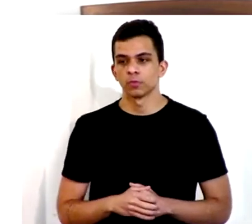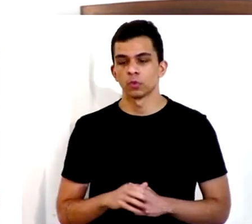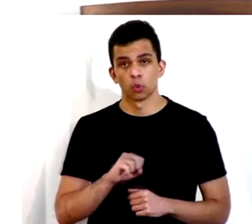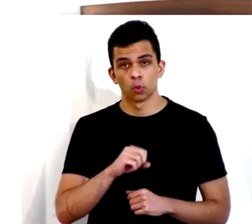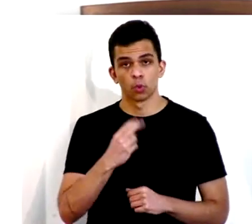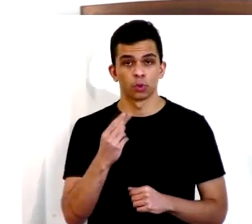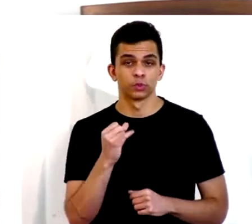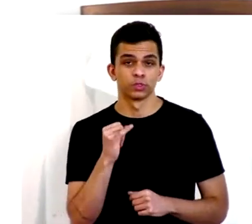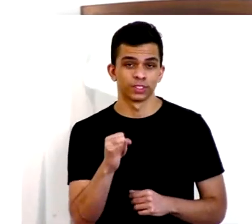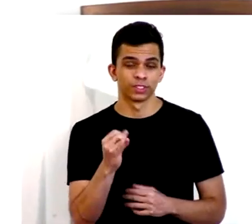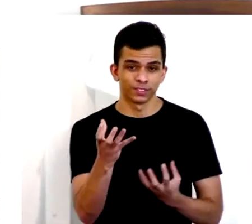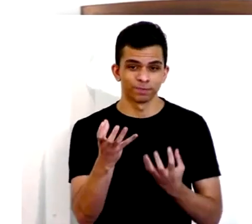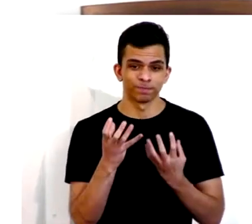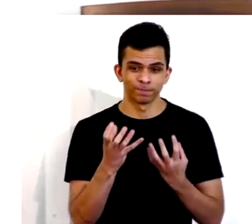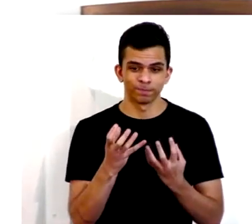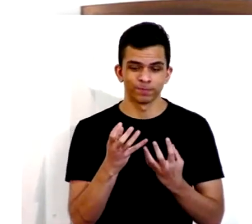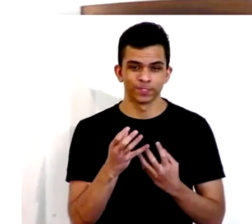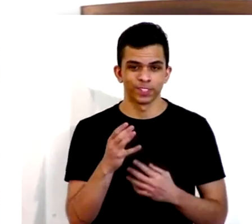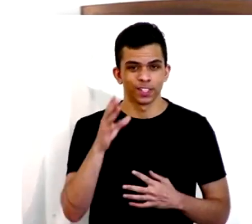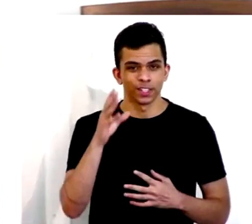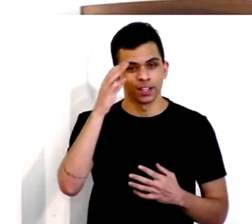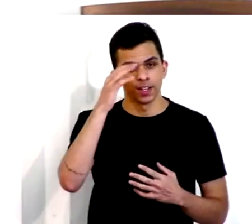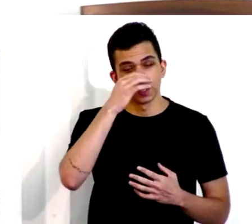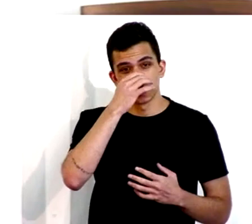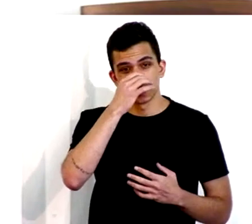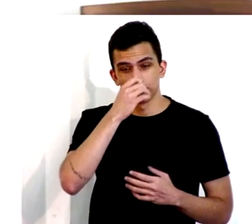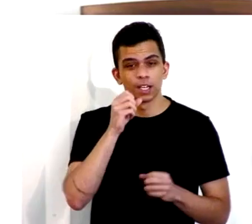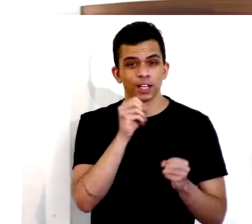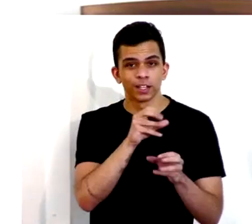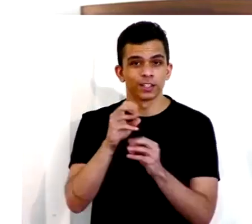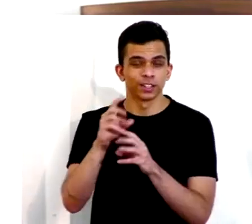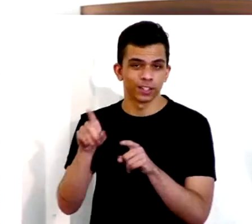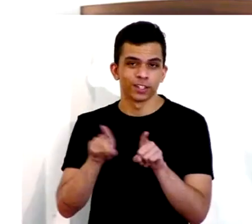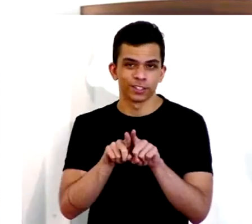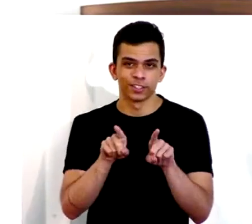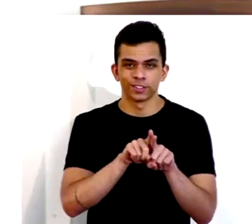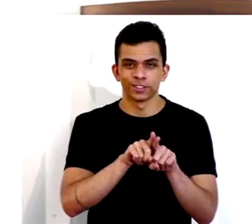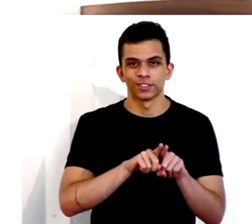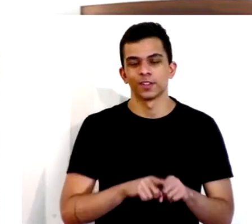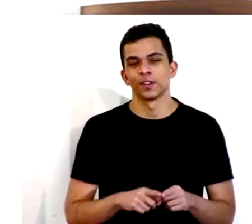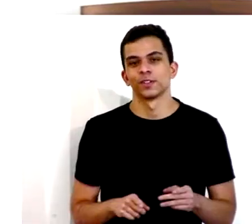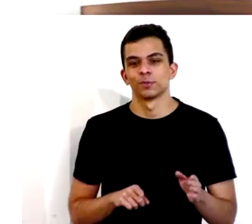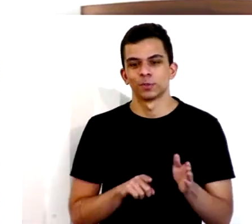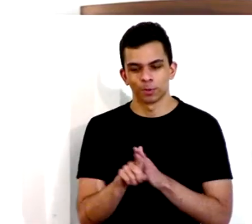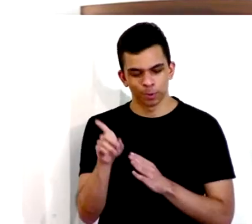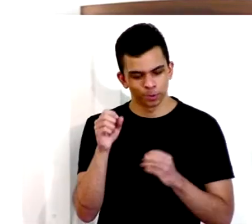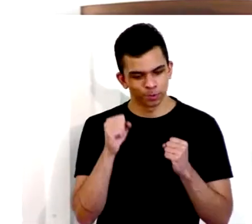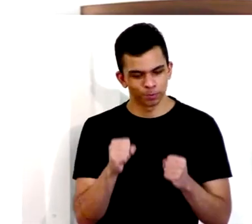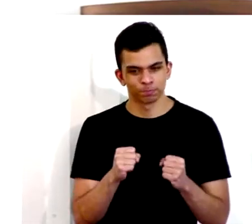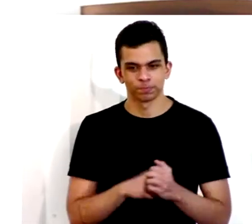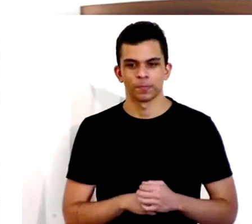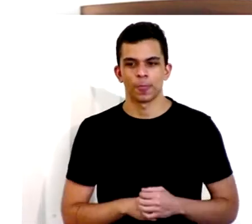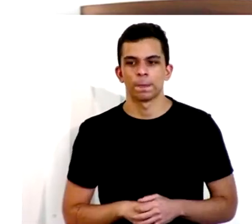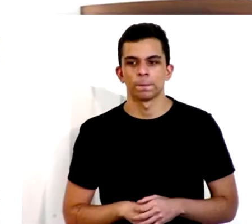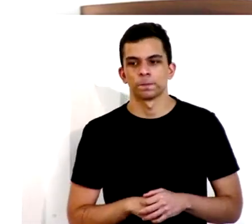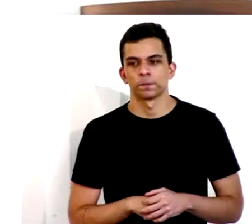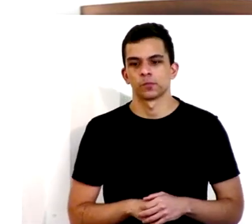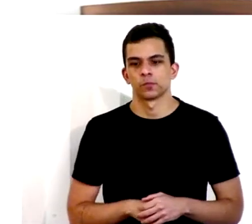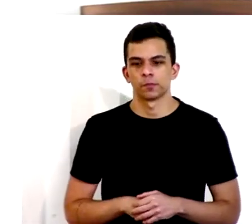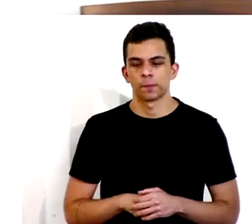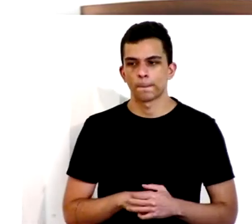Mateus também, para que ele possa preparar ou indicar pessoas para você caminhar e ajudar